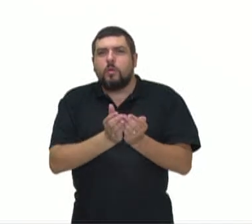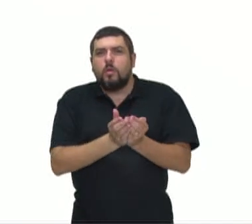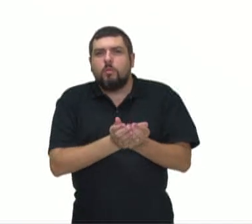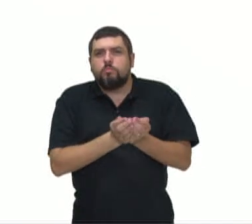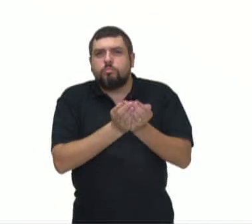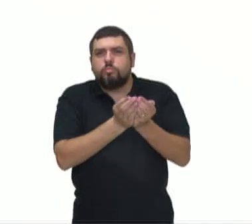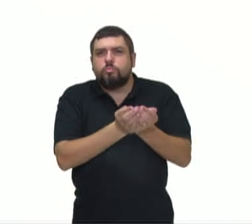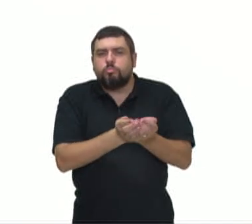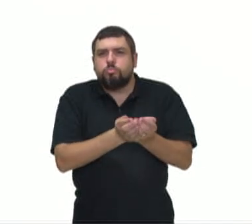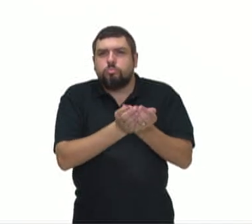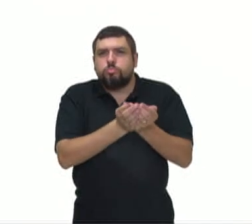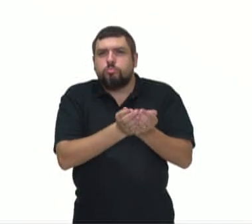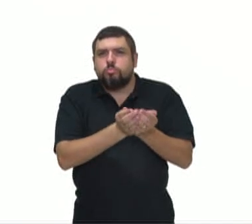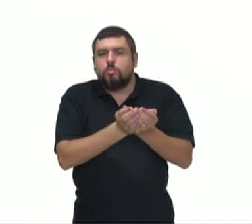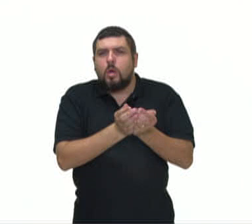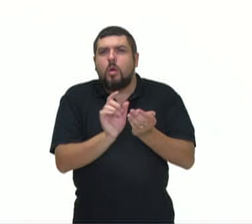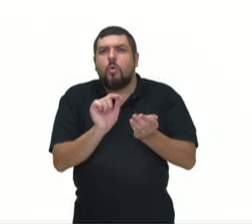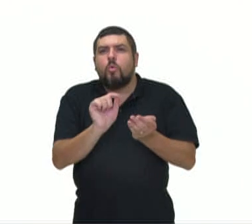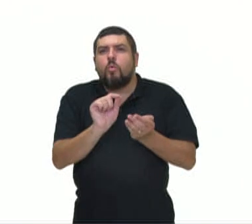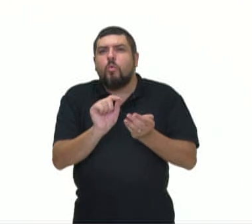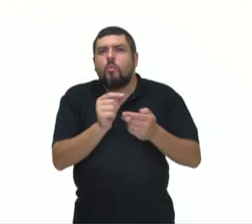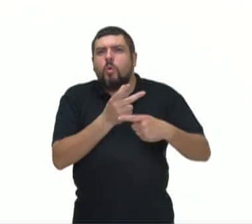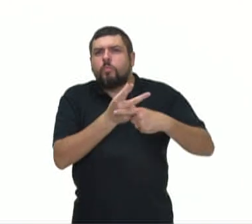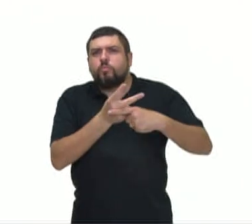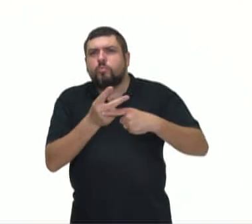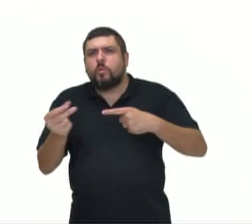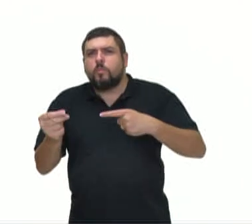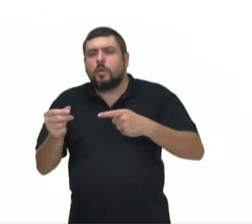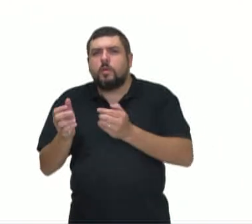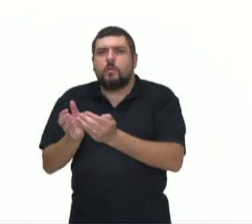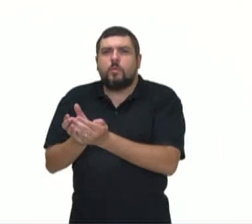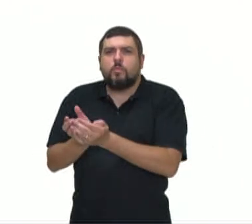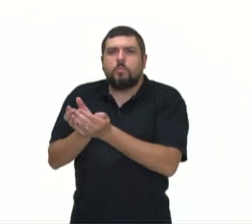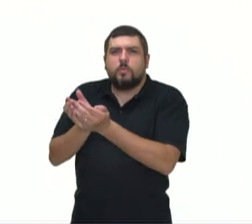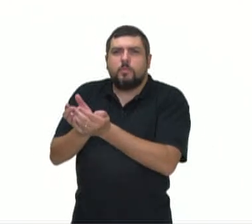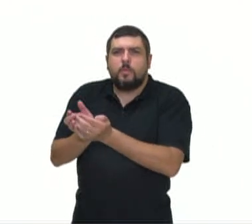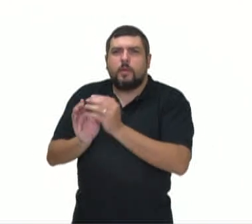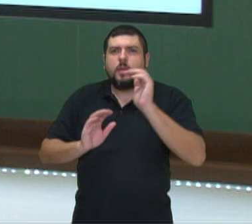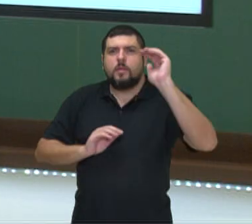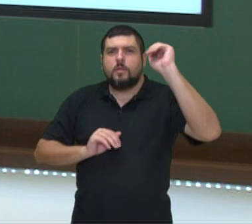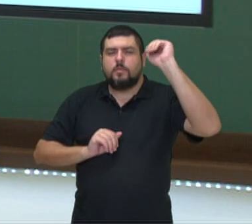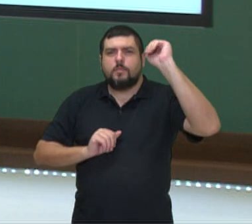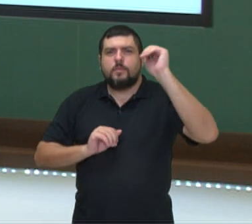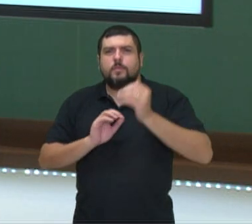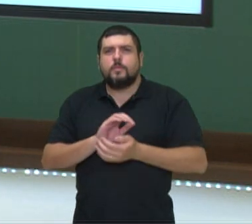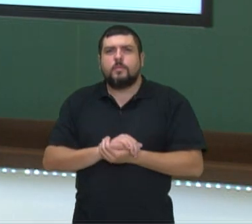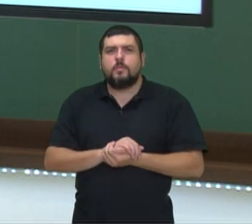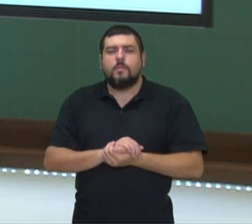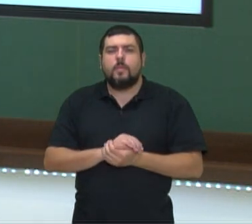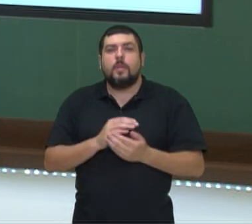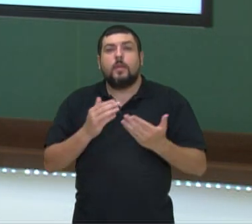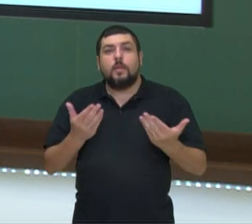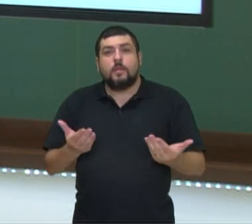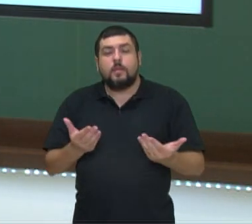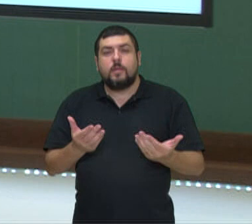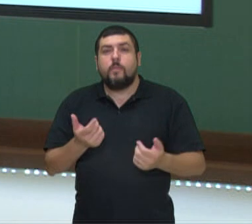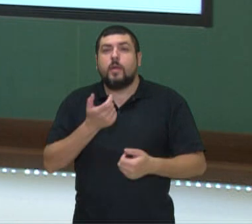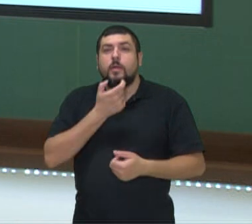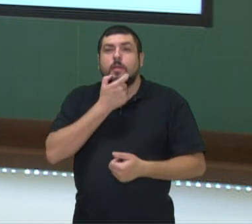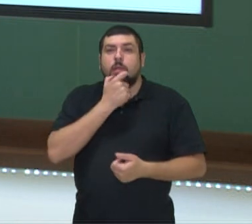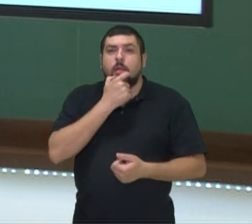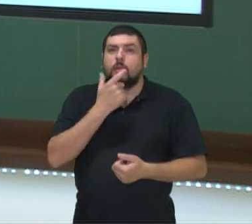a invencível armada espanhola. Então é retratado ali, né, ao fundo, a derrota da invencível